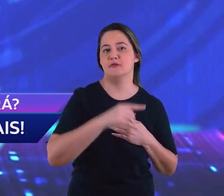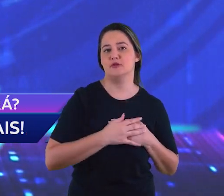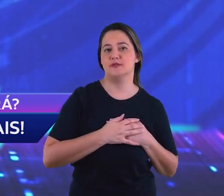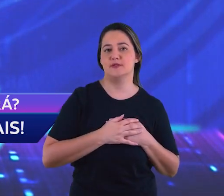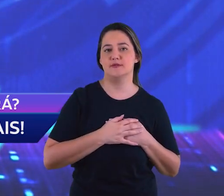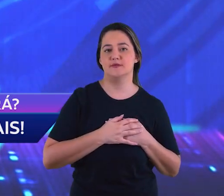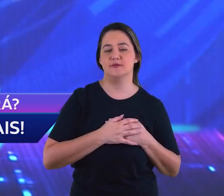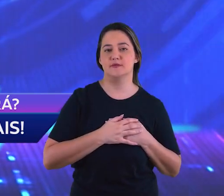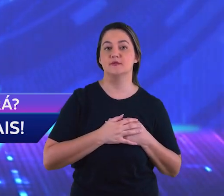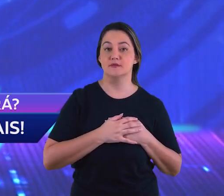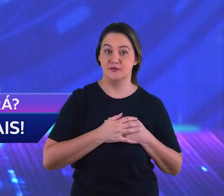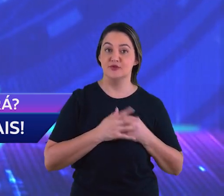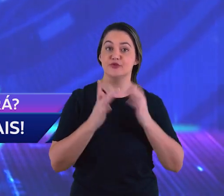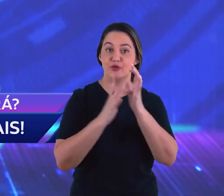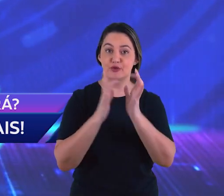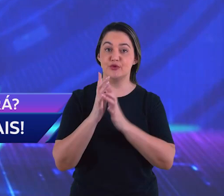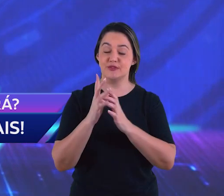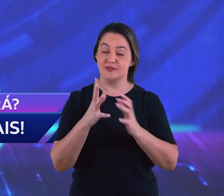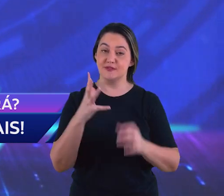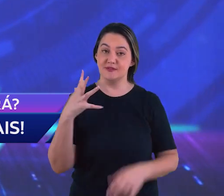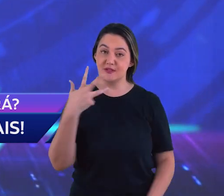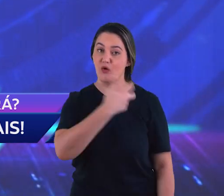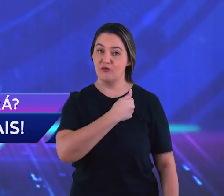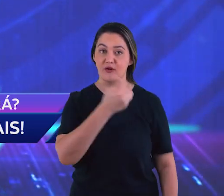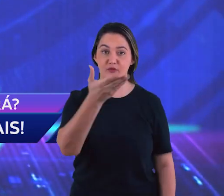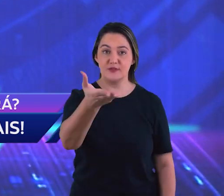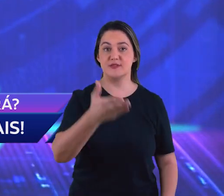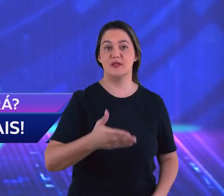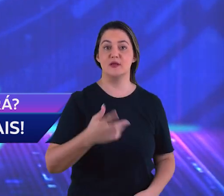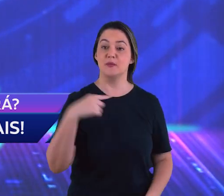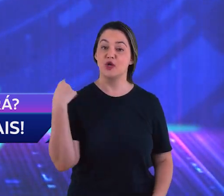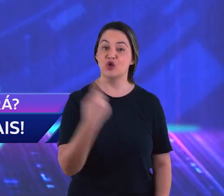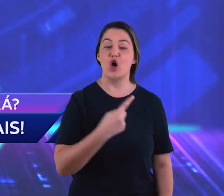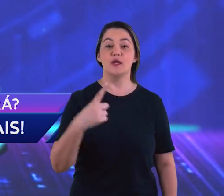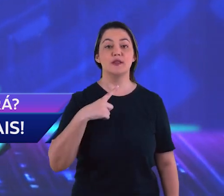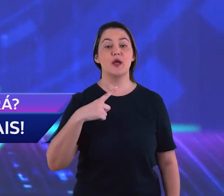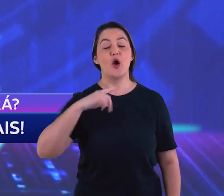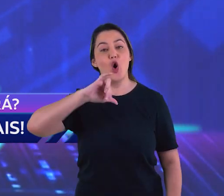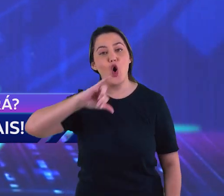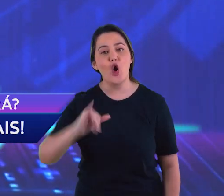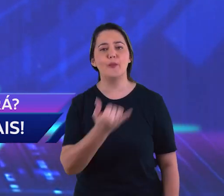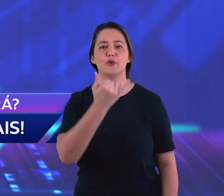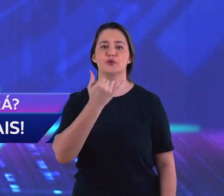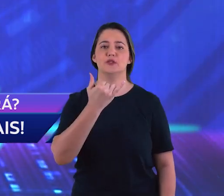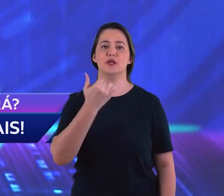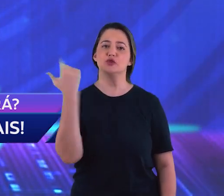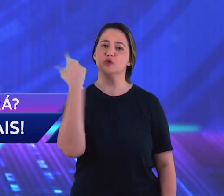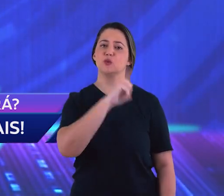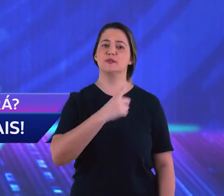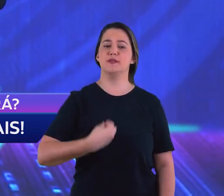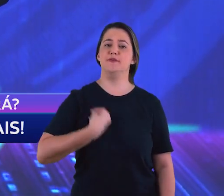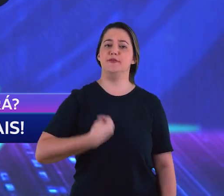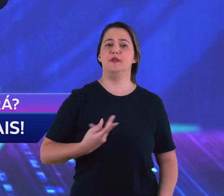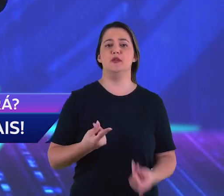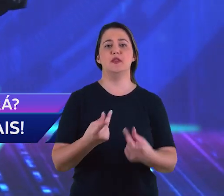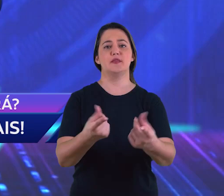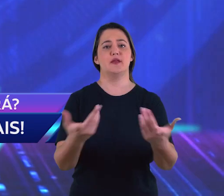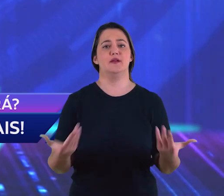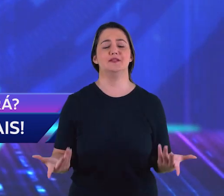a forma que ele encarnou-se para nos salvar, para que tivéssemos a chance e condições